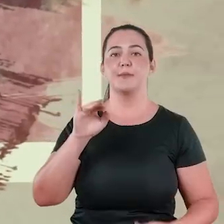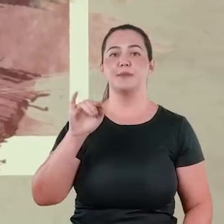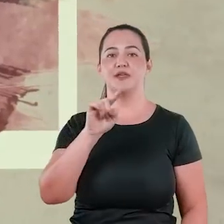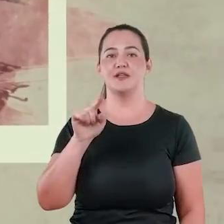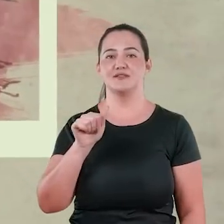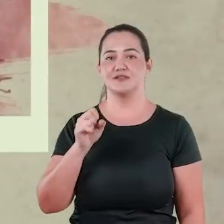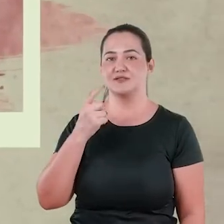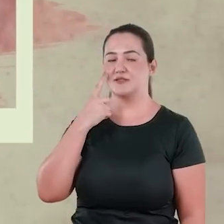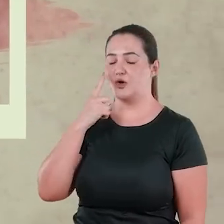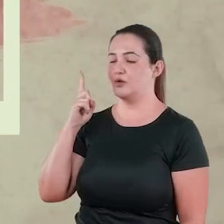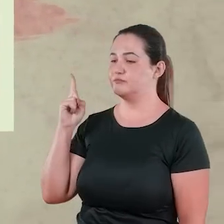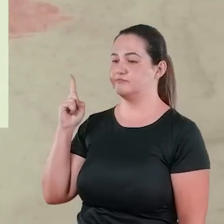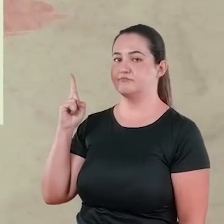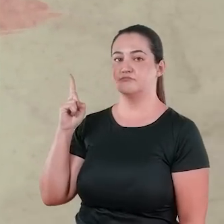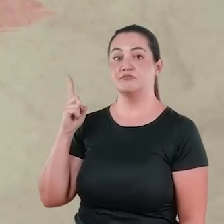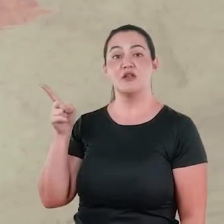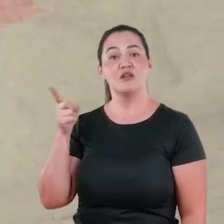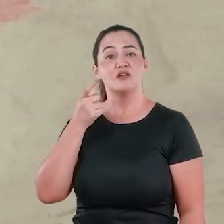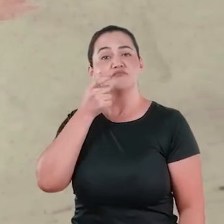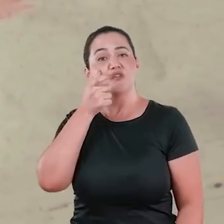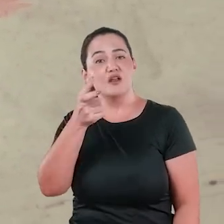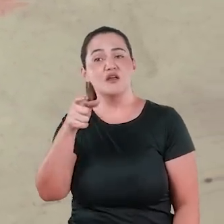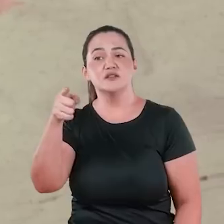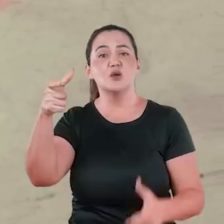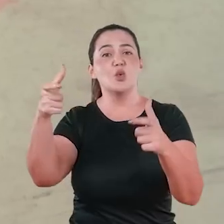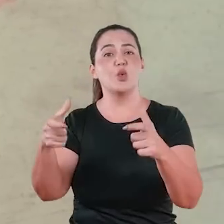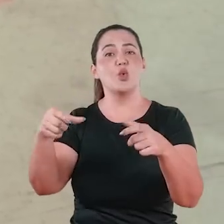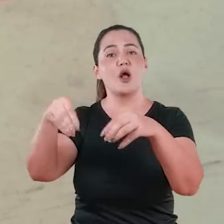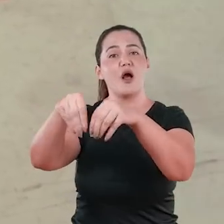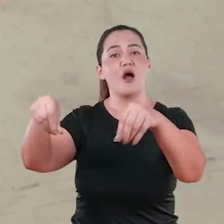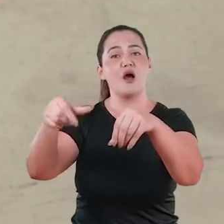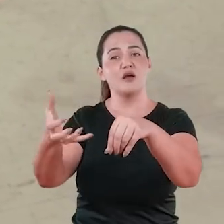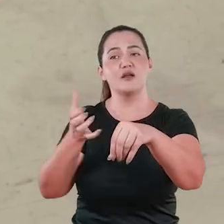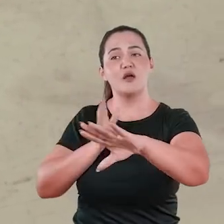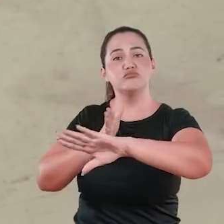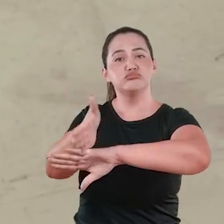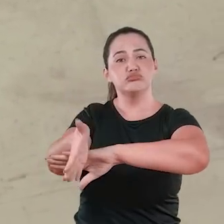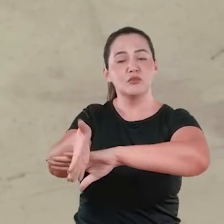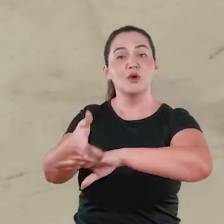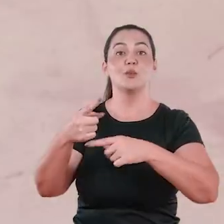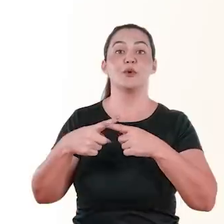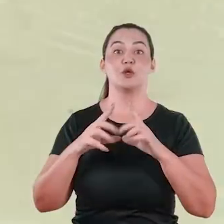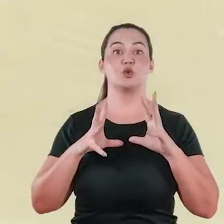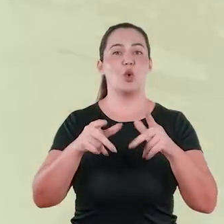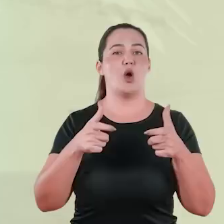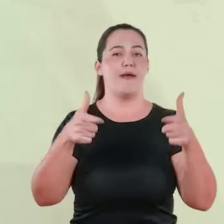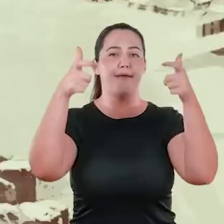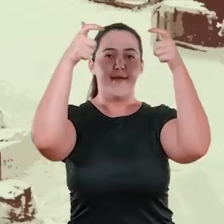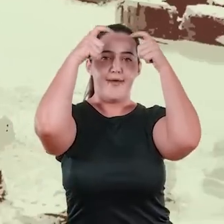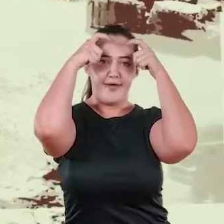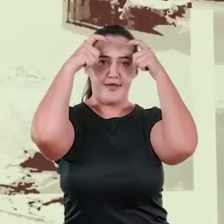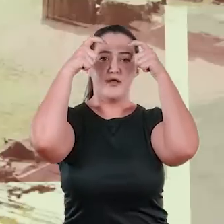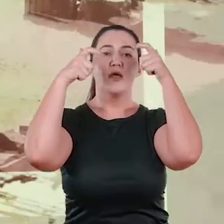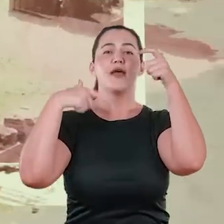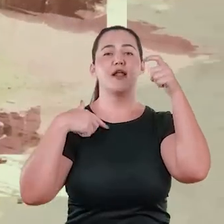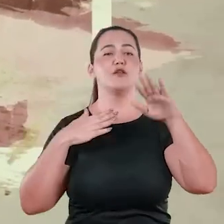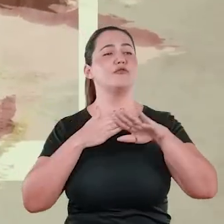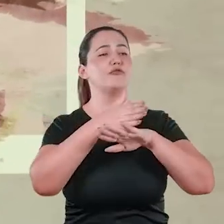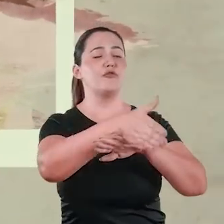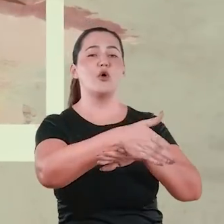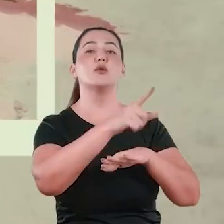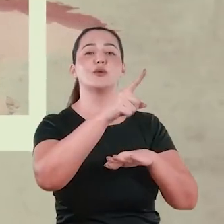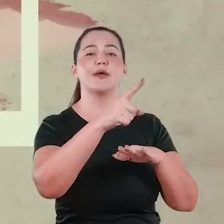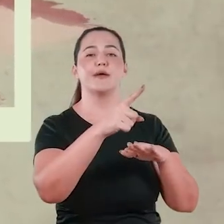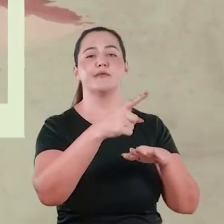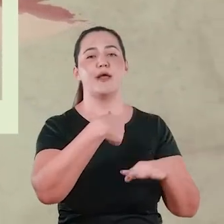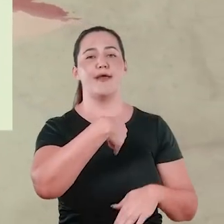rei de Mégara e se interessou por essa região. E como todos os monarcas do seu tempo, ele também foi consultar o